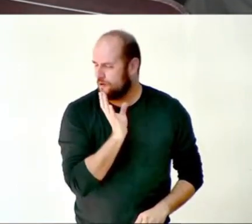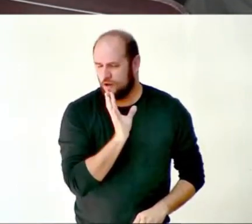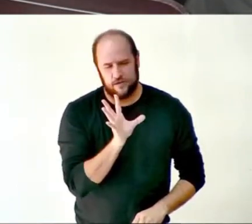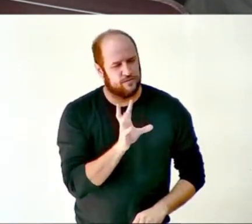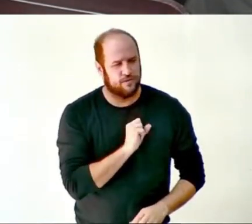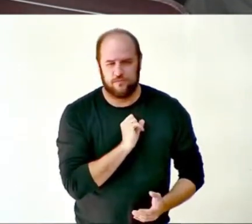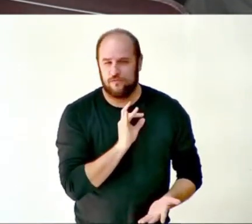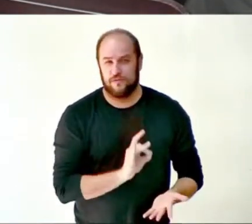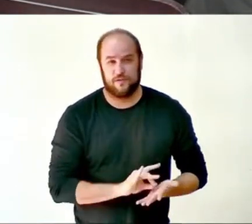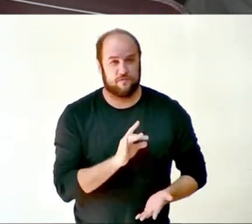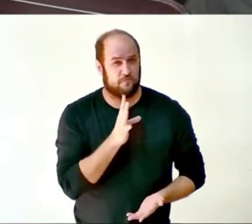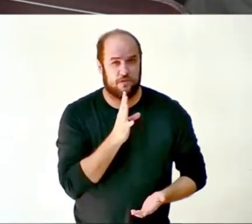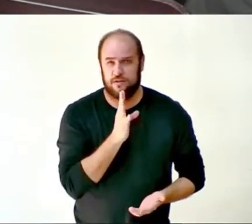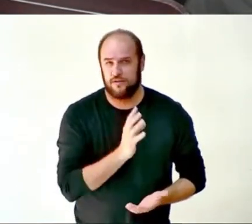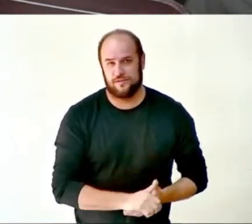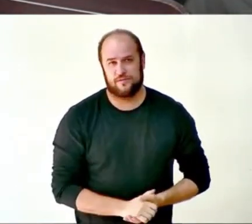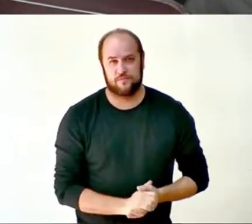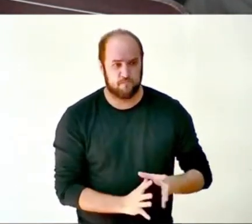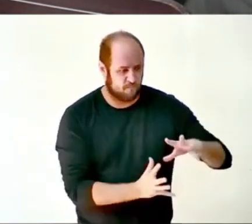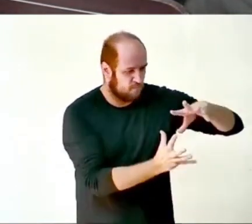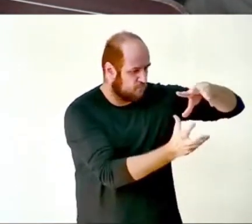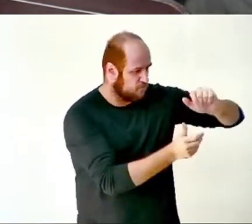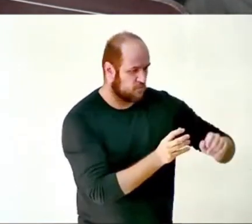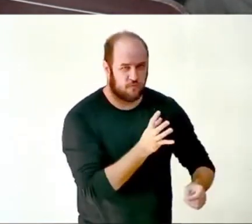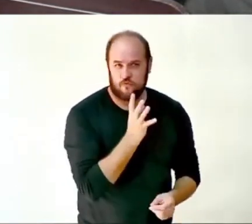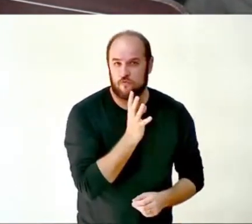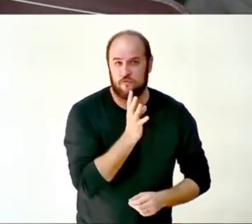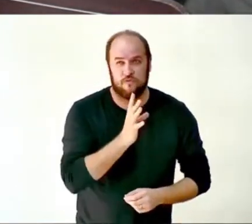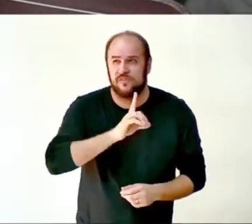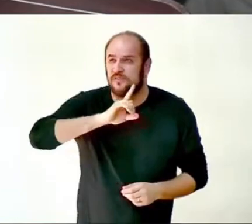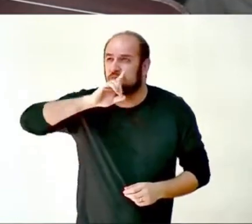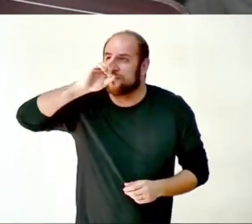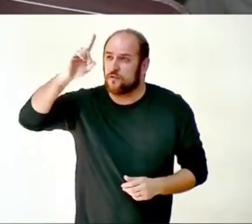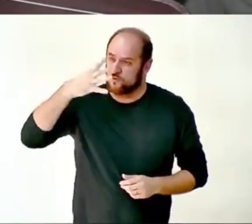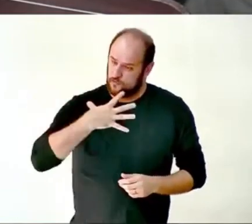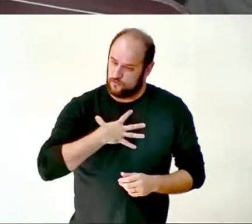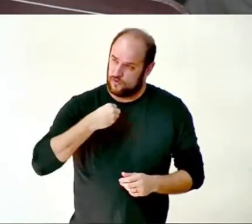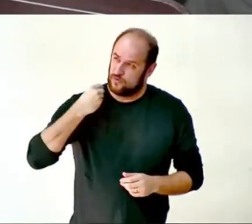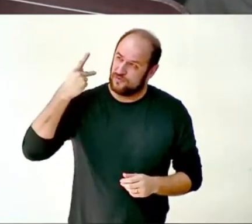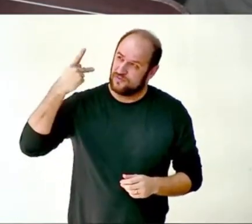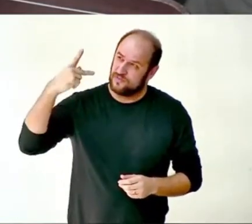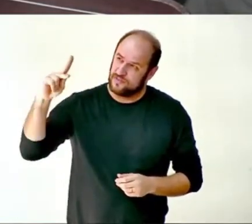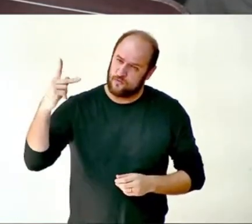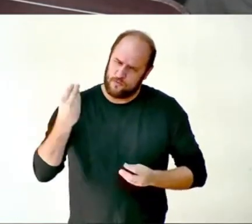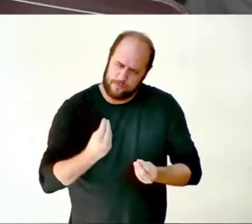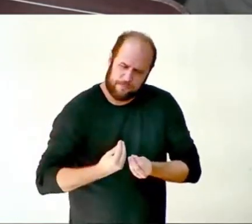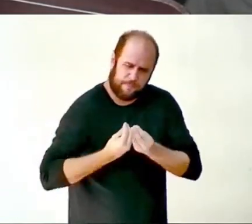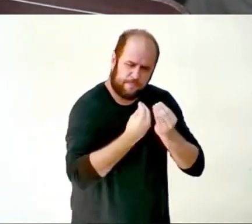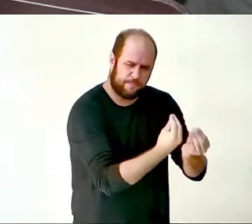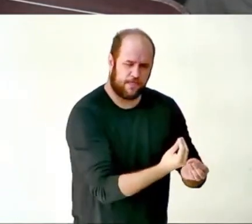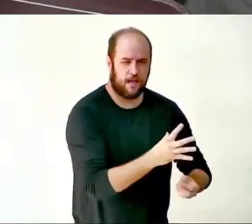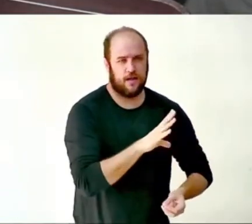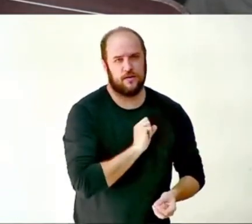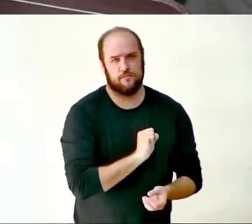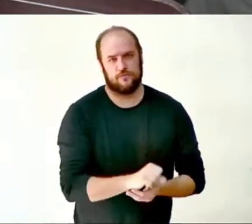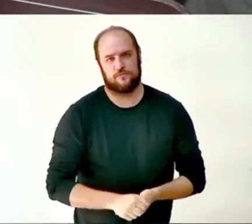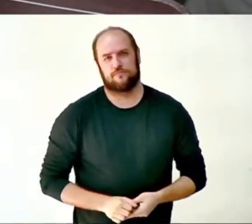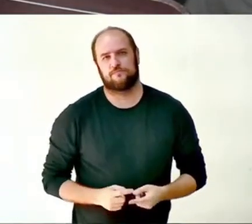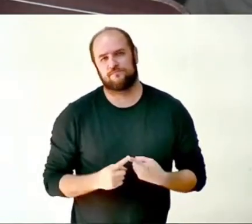amor. O mundo não conhece o que é Deus entregar o seu Filho por amor, mas a igreja